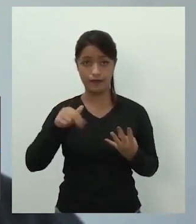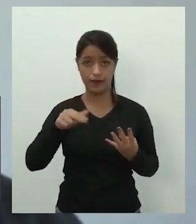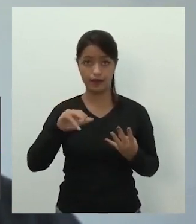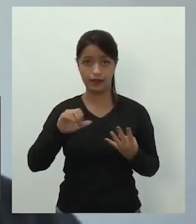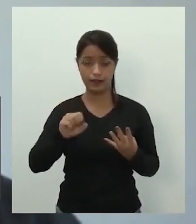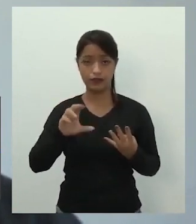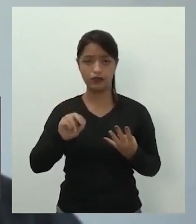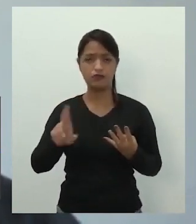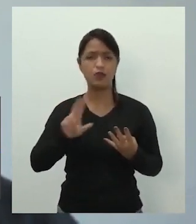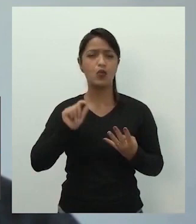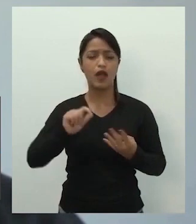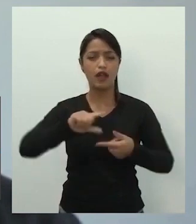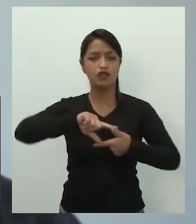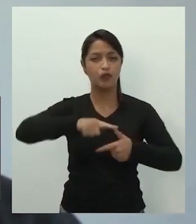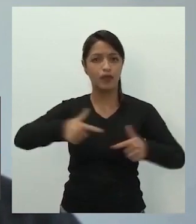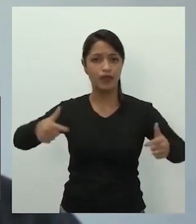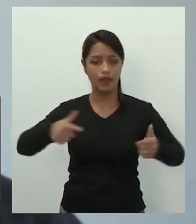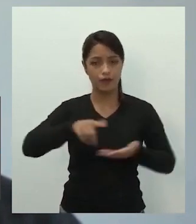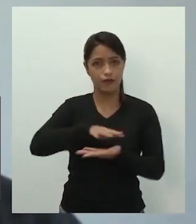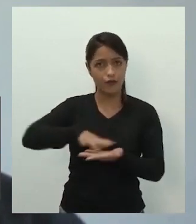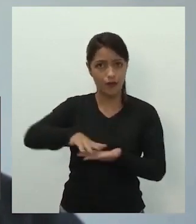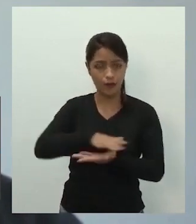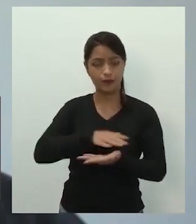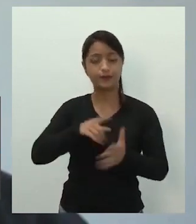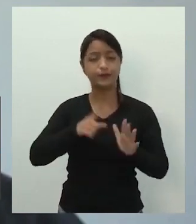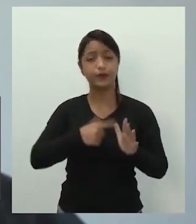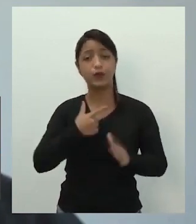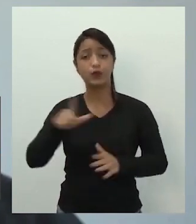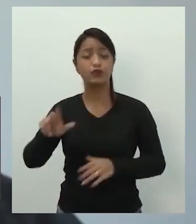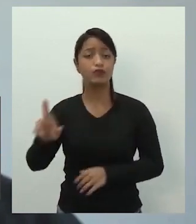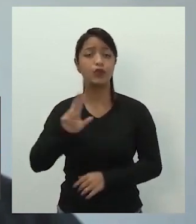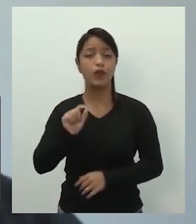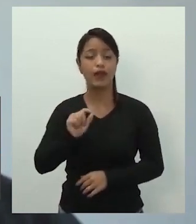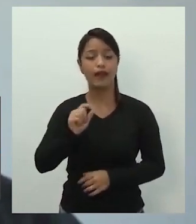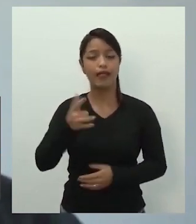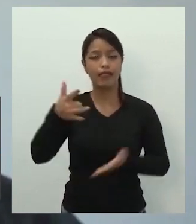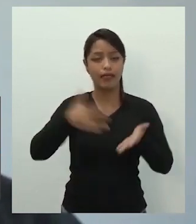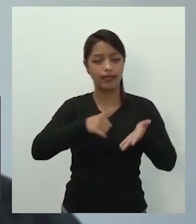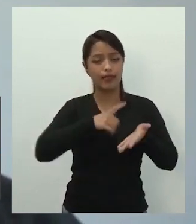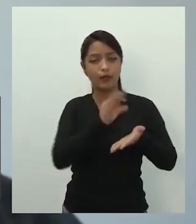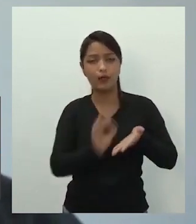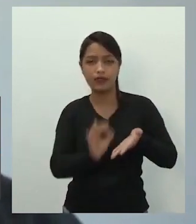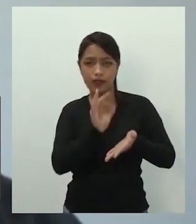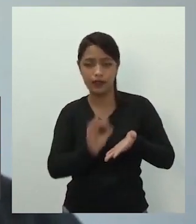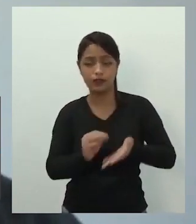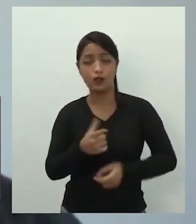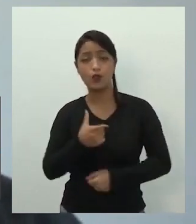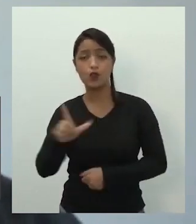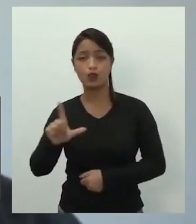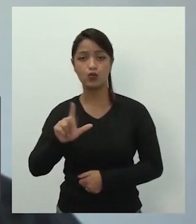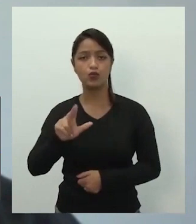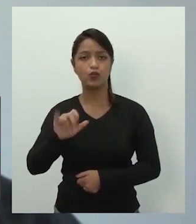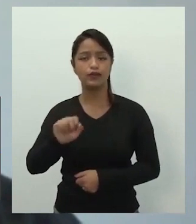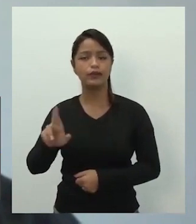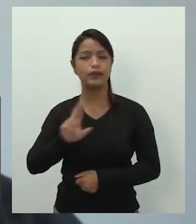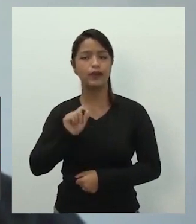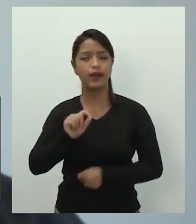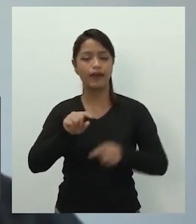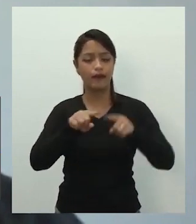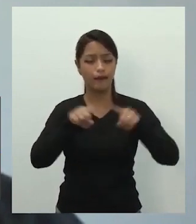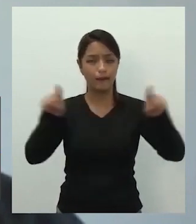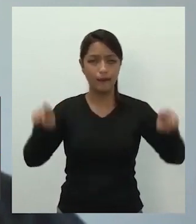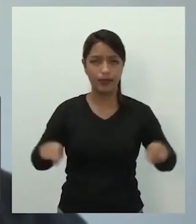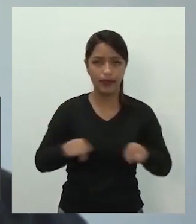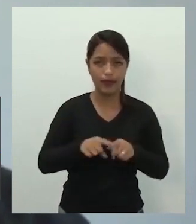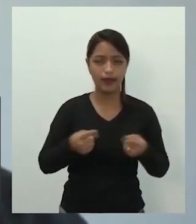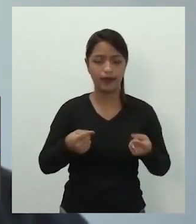porcentagens, diagramas. O professor Luiz, quadrados, retângulos, círculos e porcentagens.